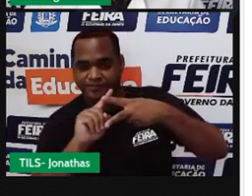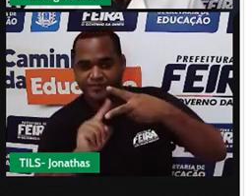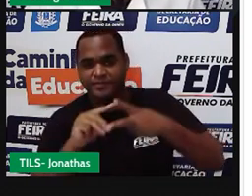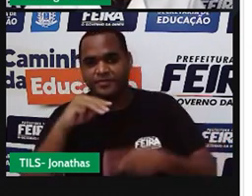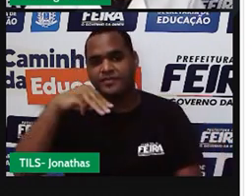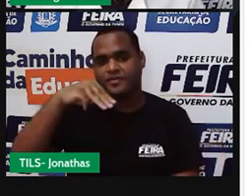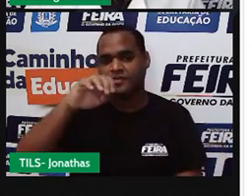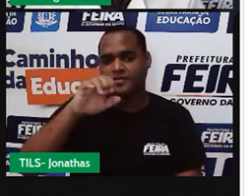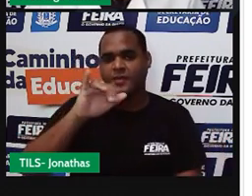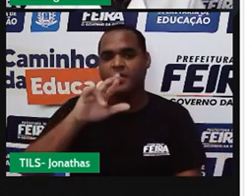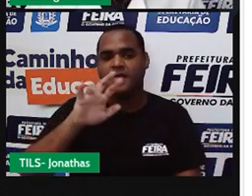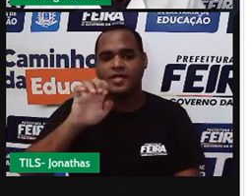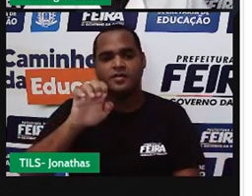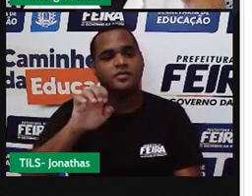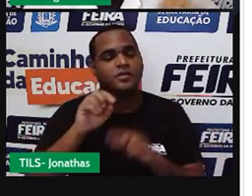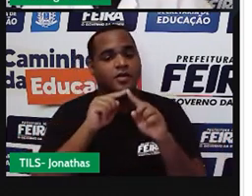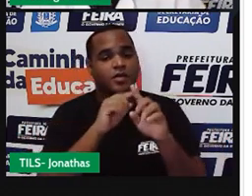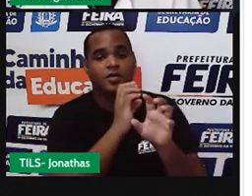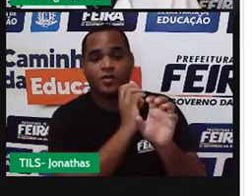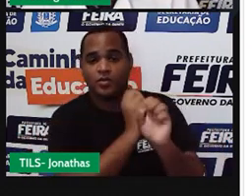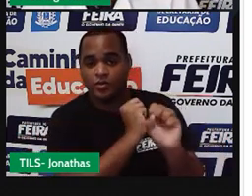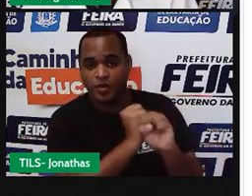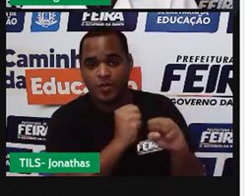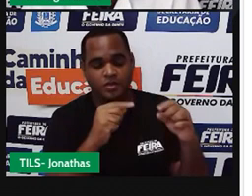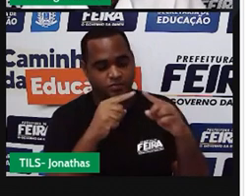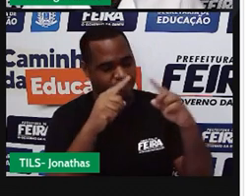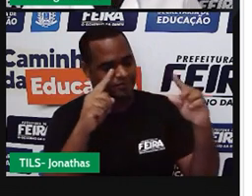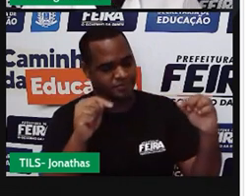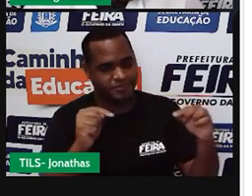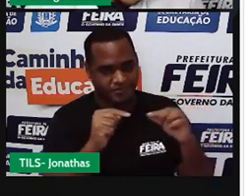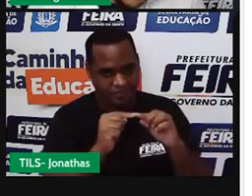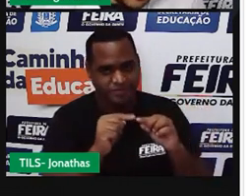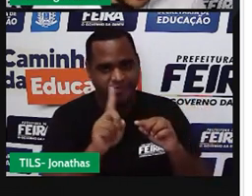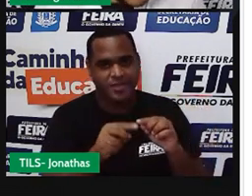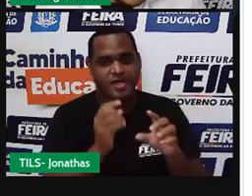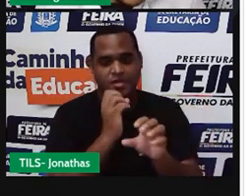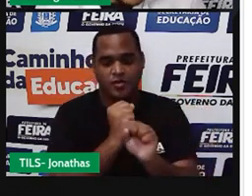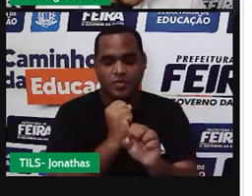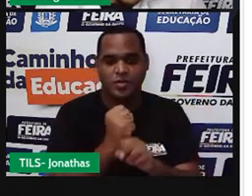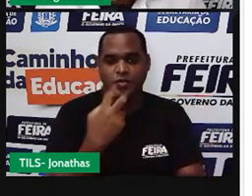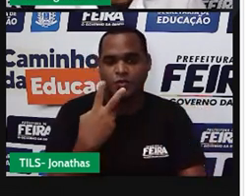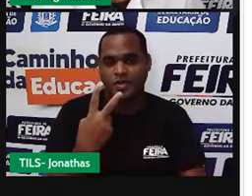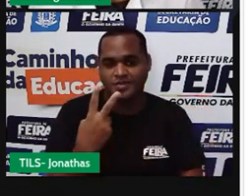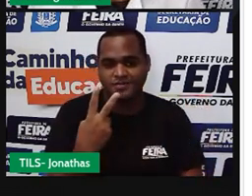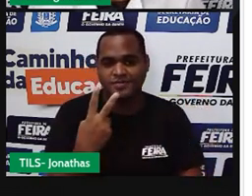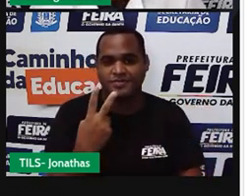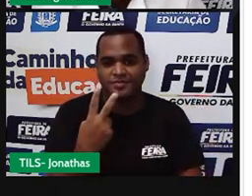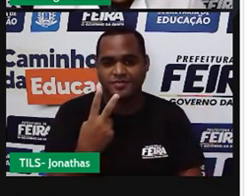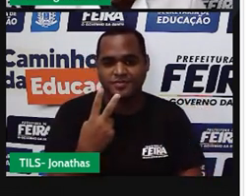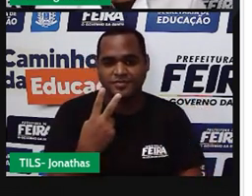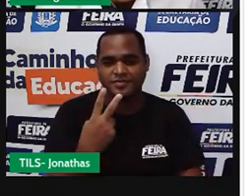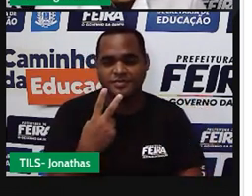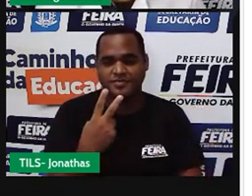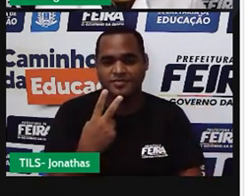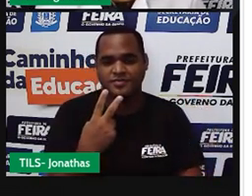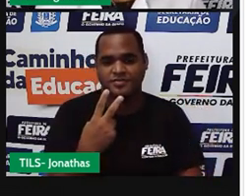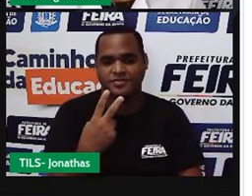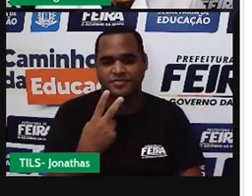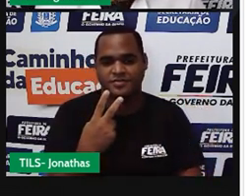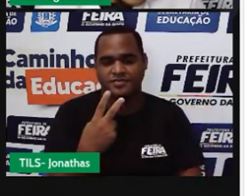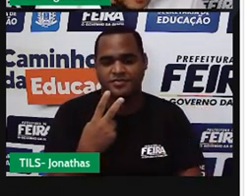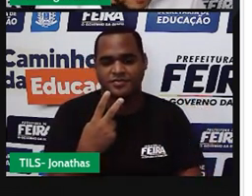eu vou pegar o comprimento do quadrado de Meire que é dois ó e